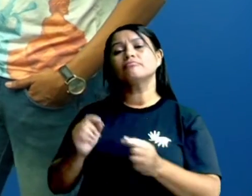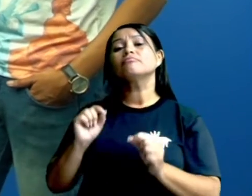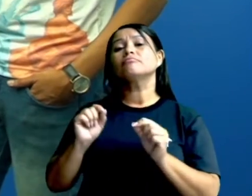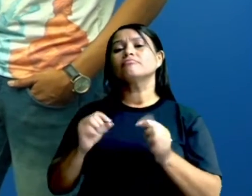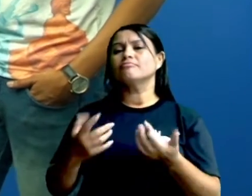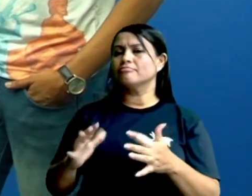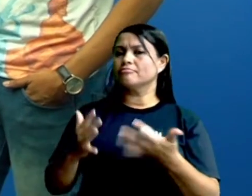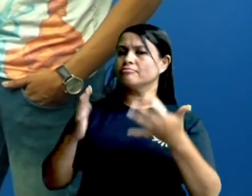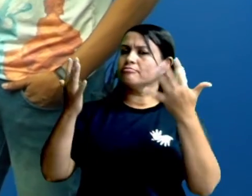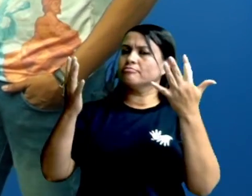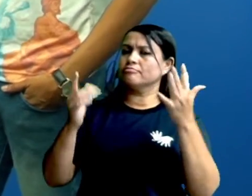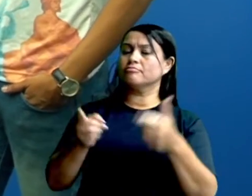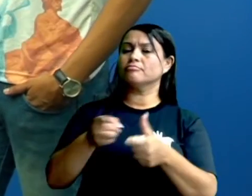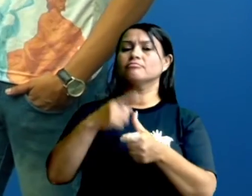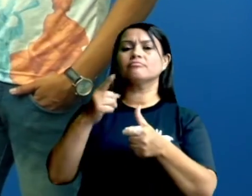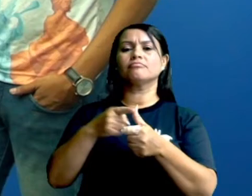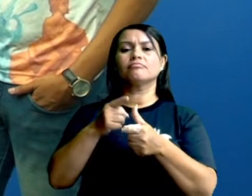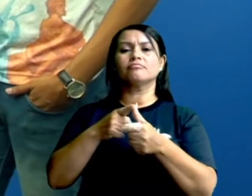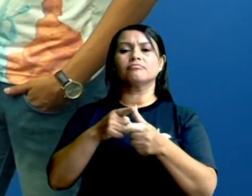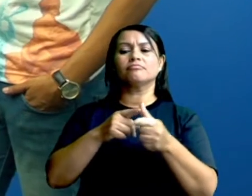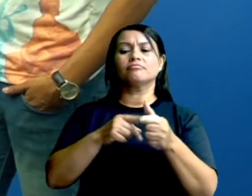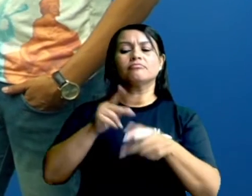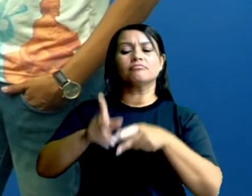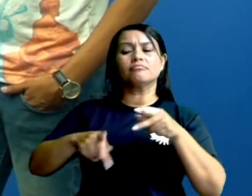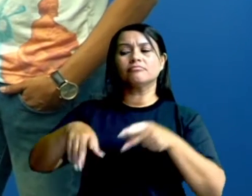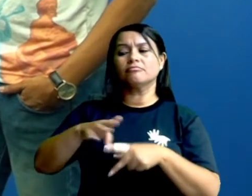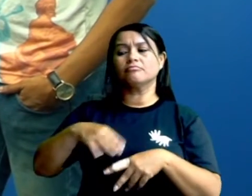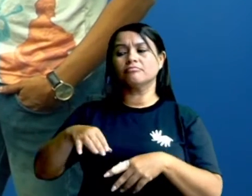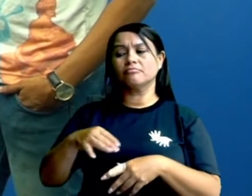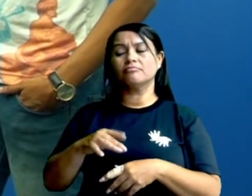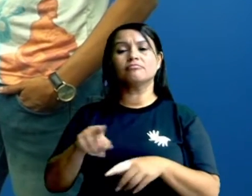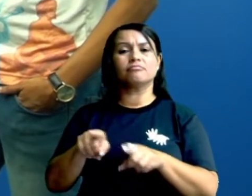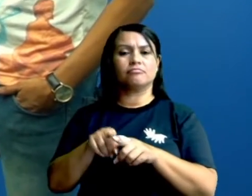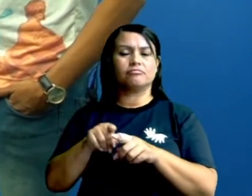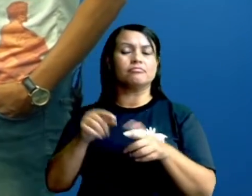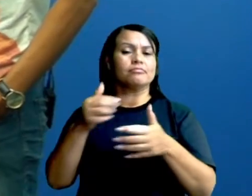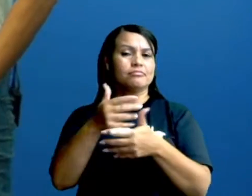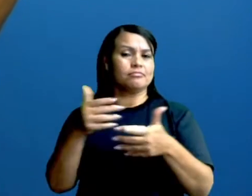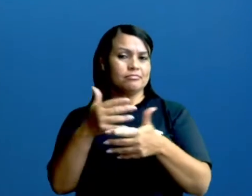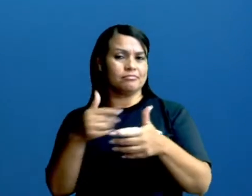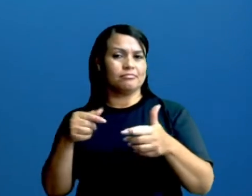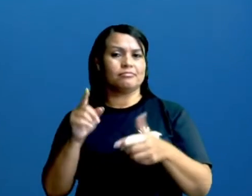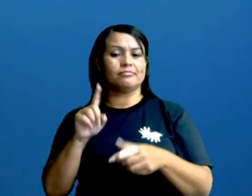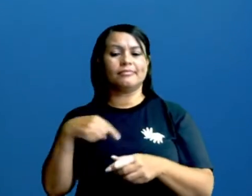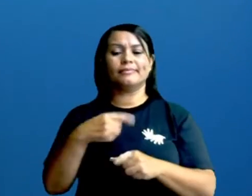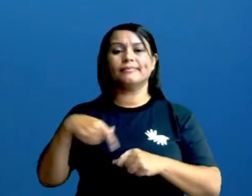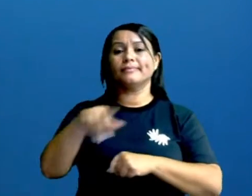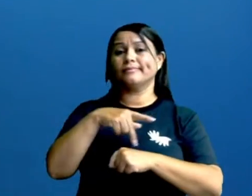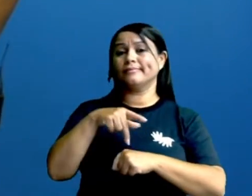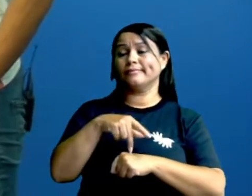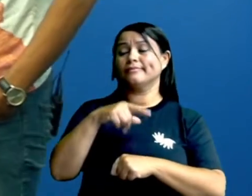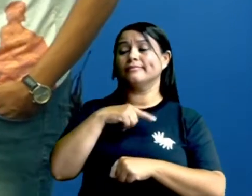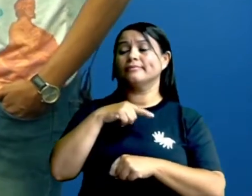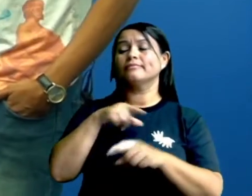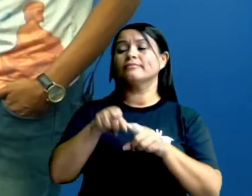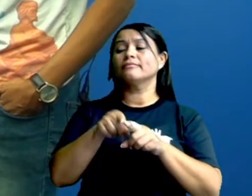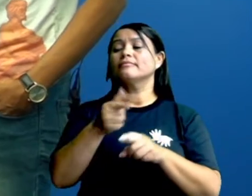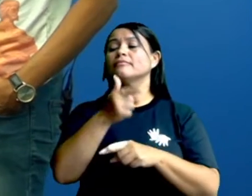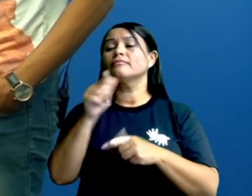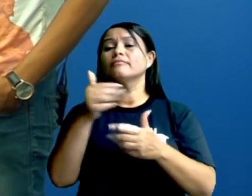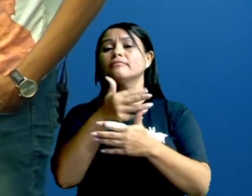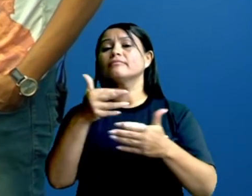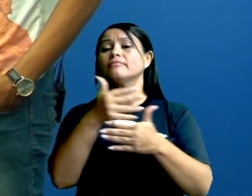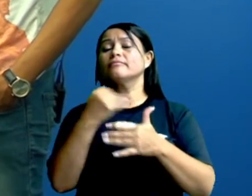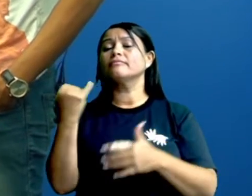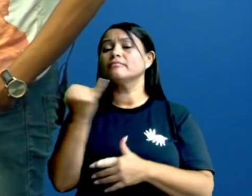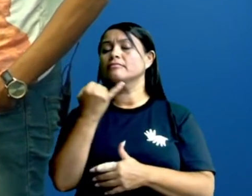dos primeiros povoados, vilas, né, e posteriormente cidades em nosso país, tá certo? E aí, outras cidades importantes surgiram nesse